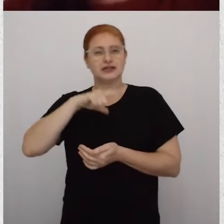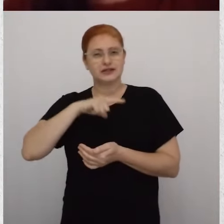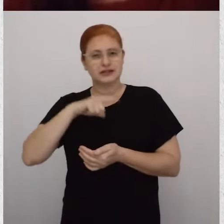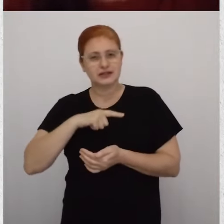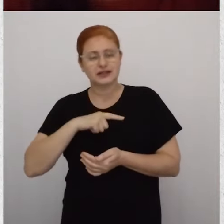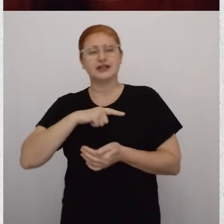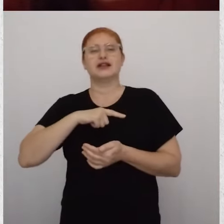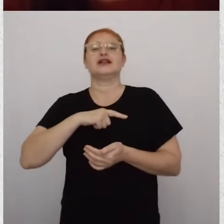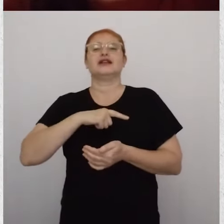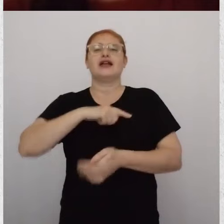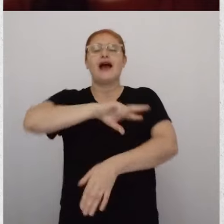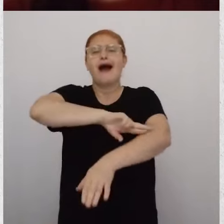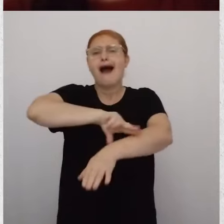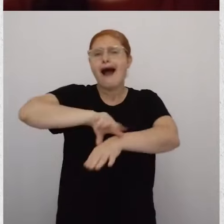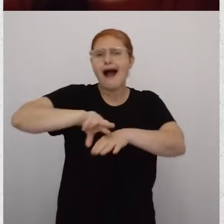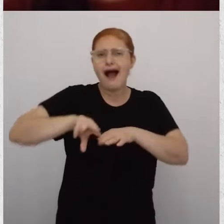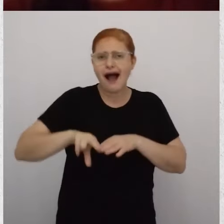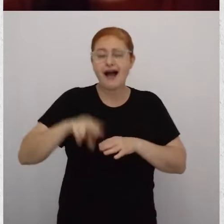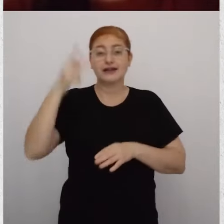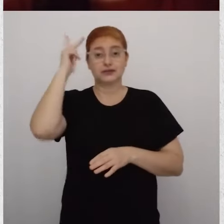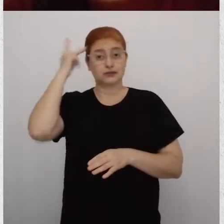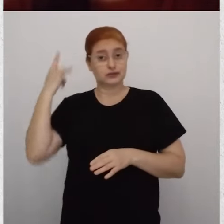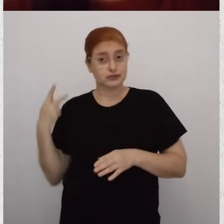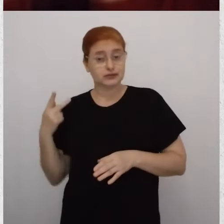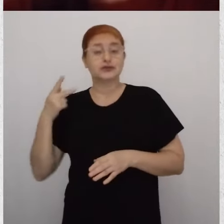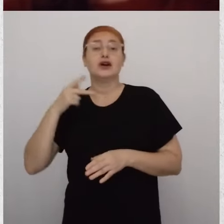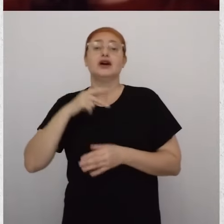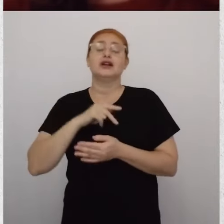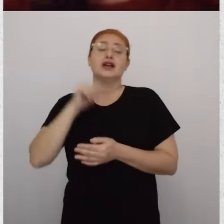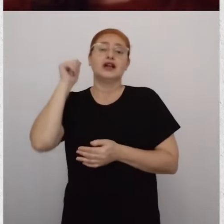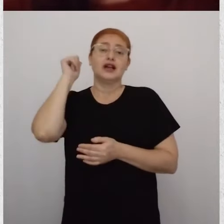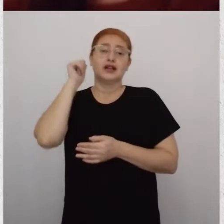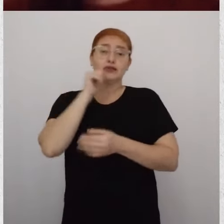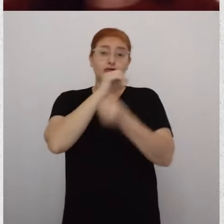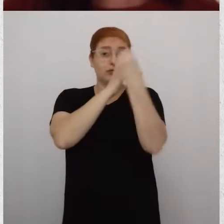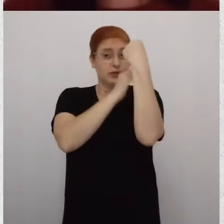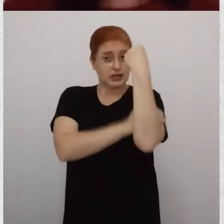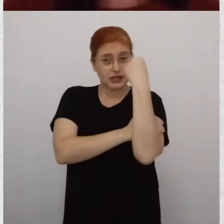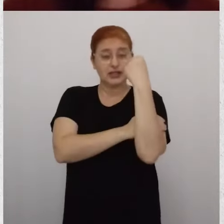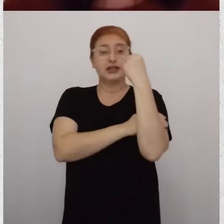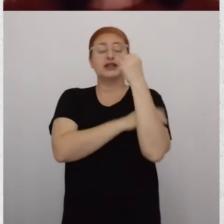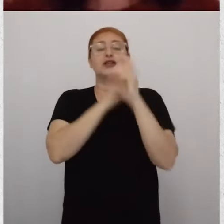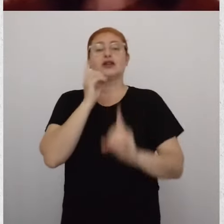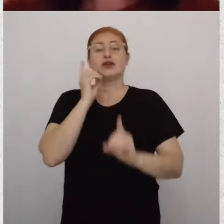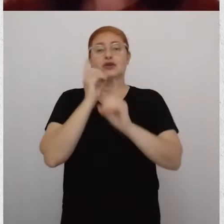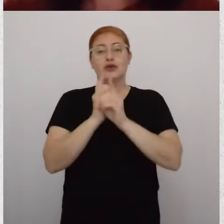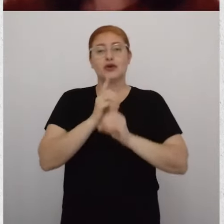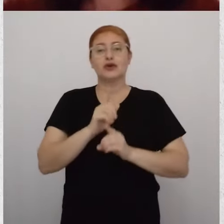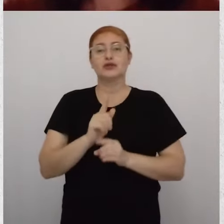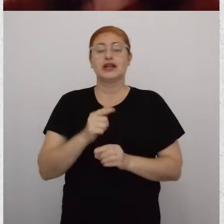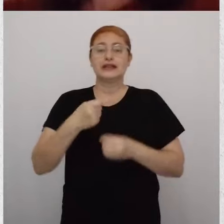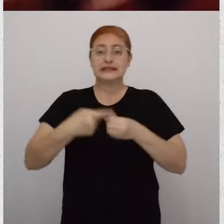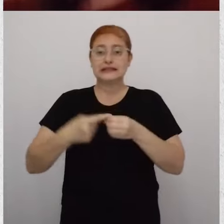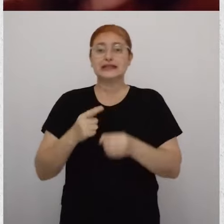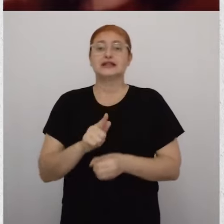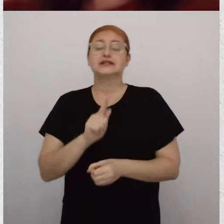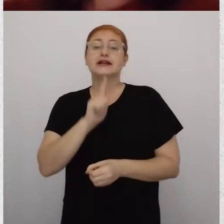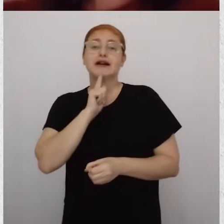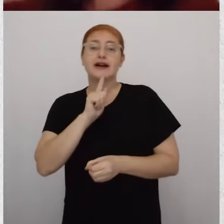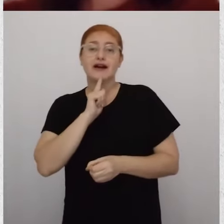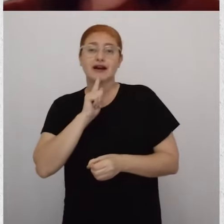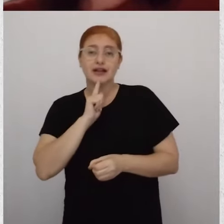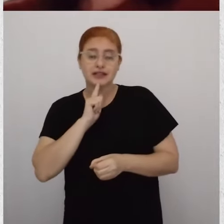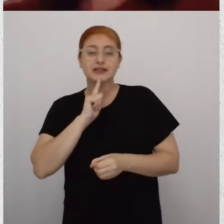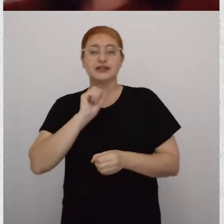muito forte na história do feminismo. Eu acho que o Encontro Feminista de Garanhuns, de 87, também é um momento